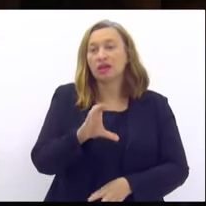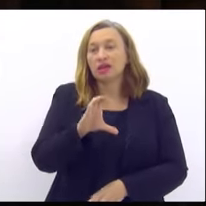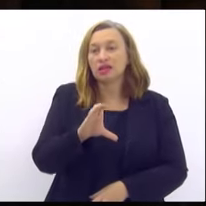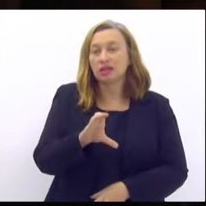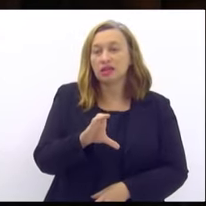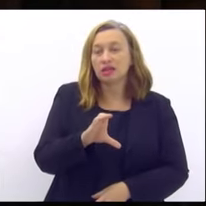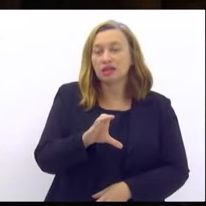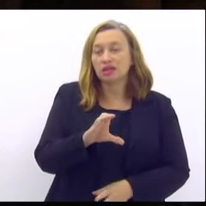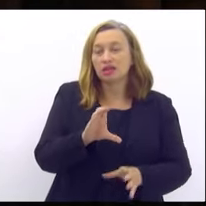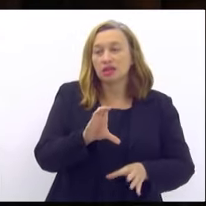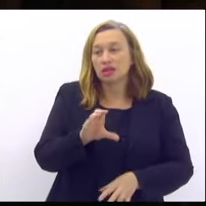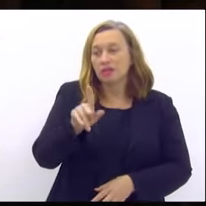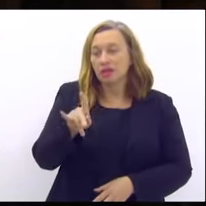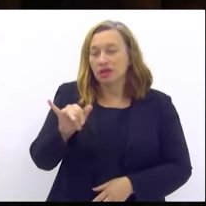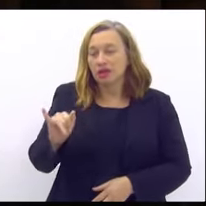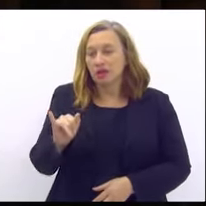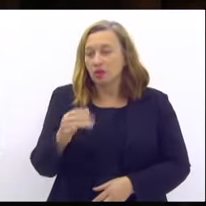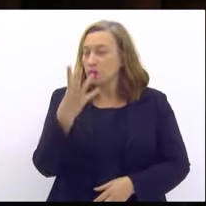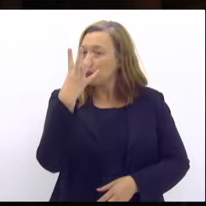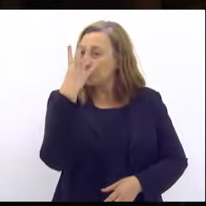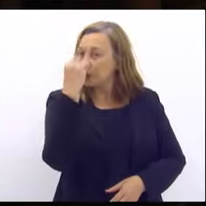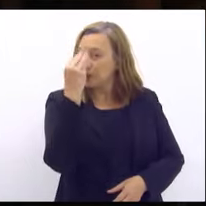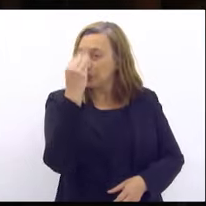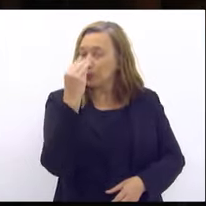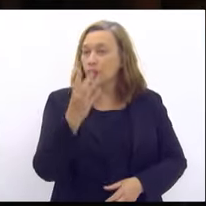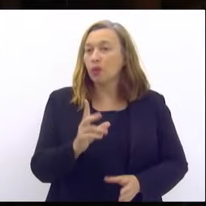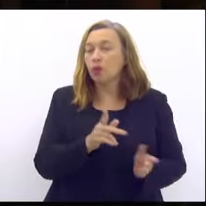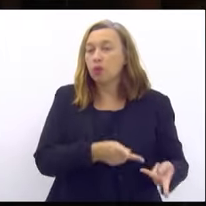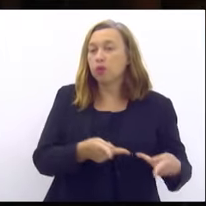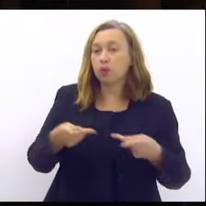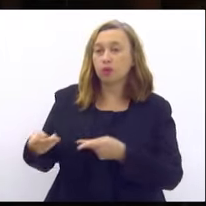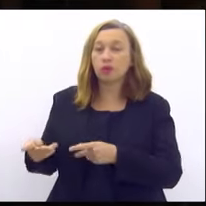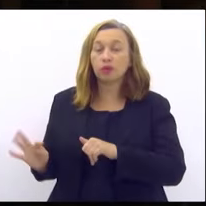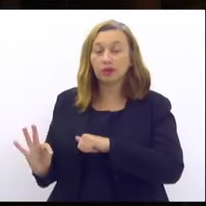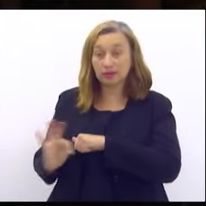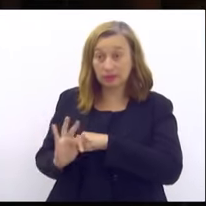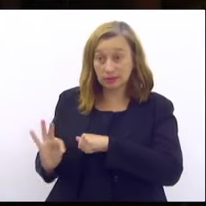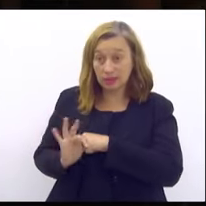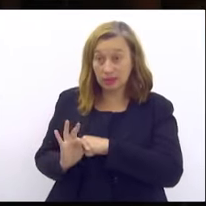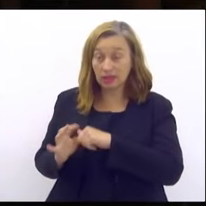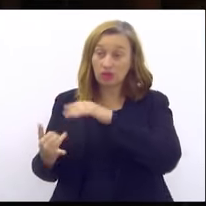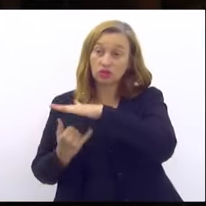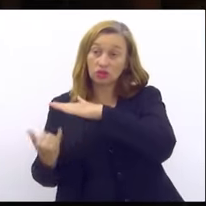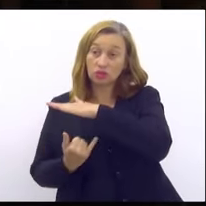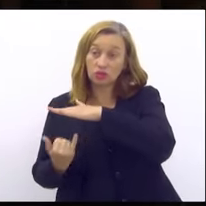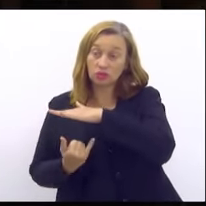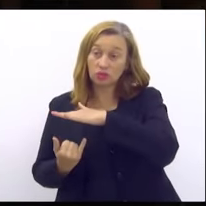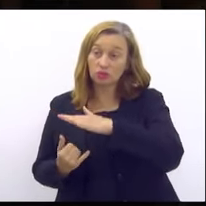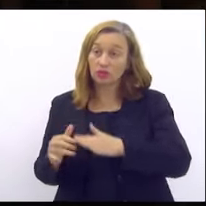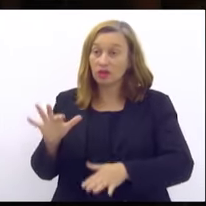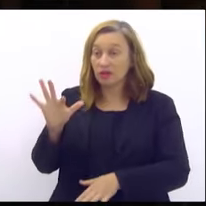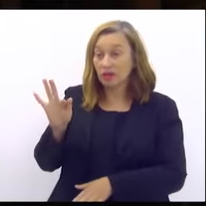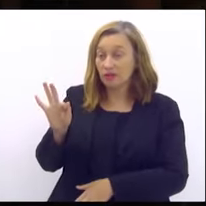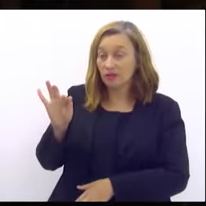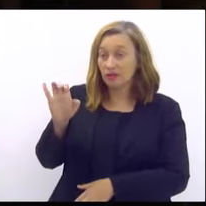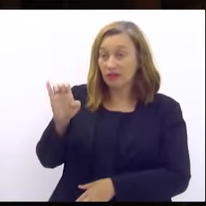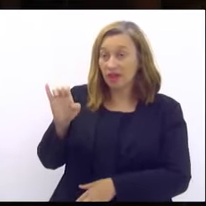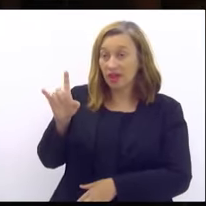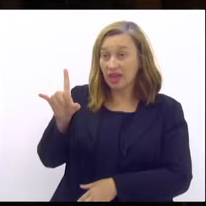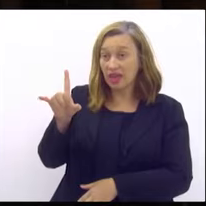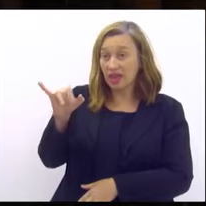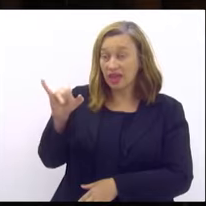fotográfico eh indo a uma visita técnica ao Instituto Félix Pacheco que tem a